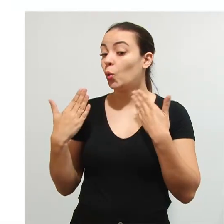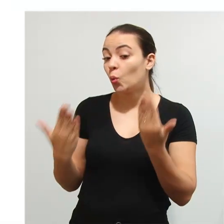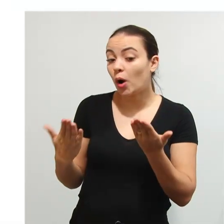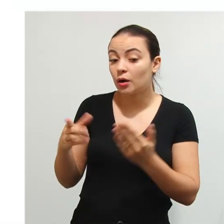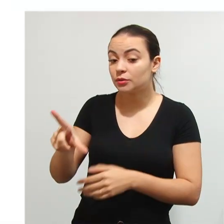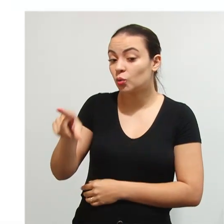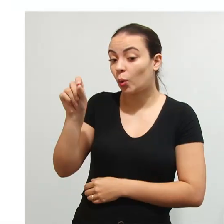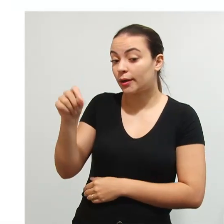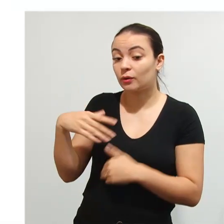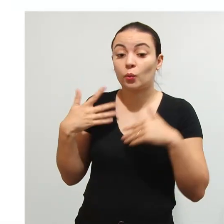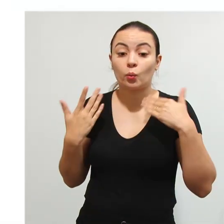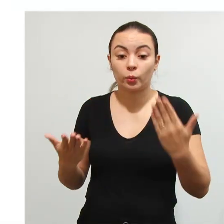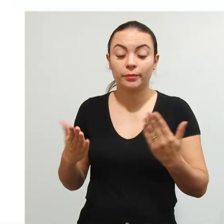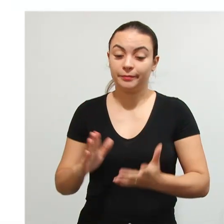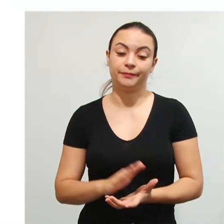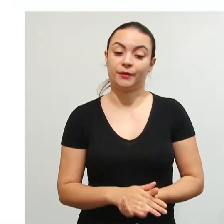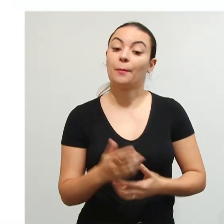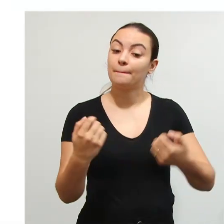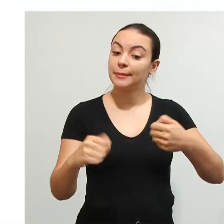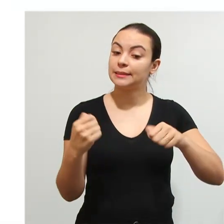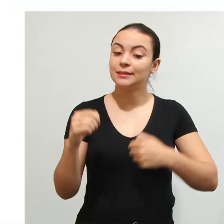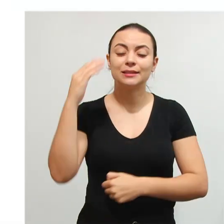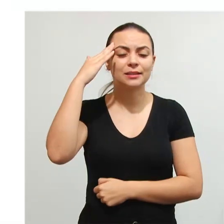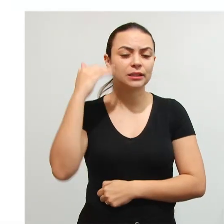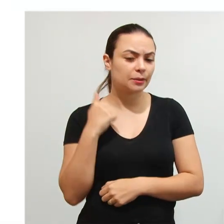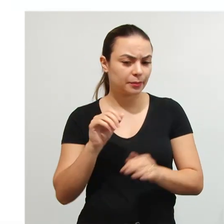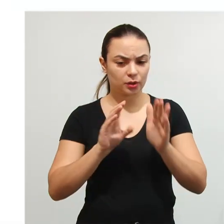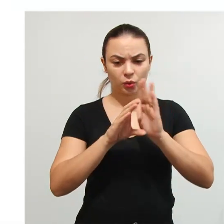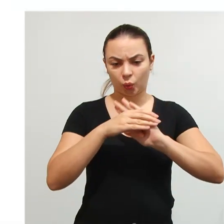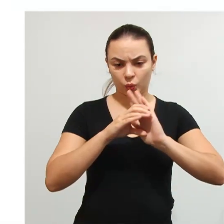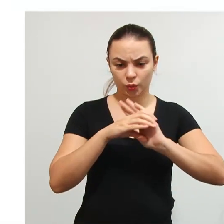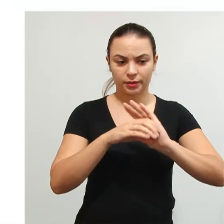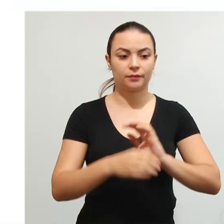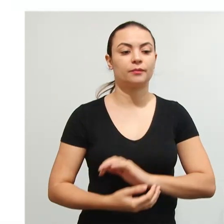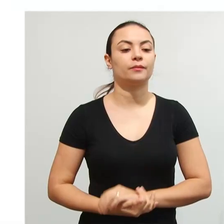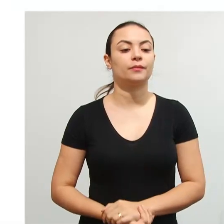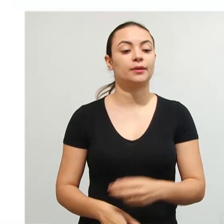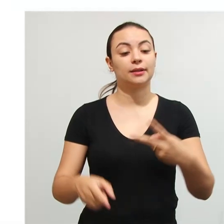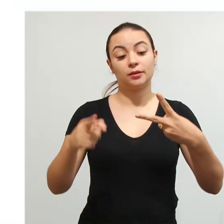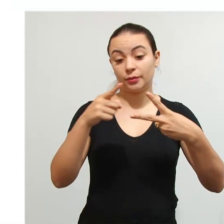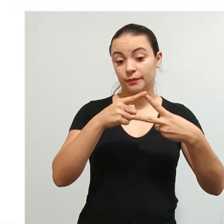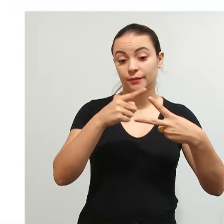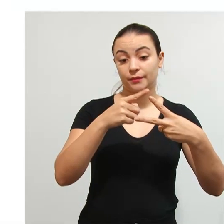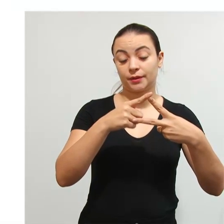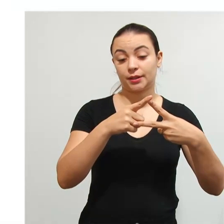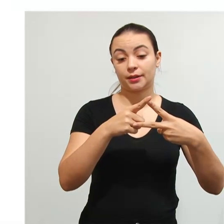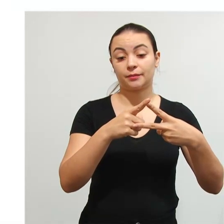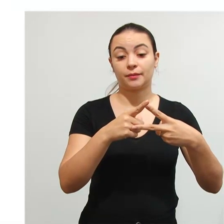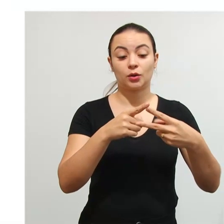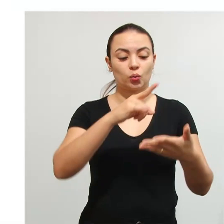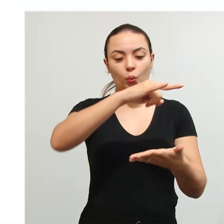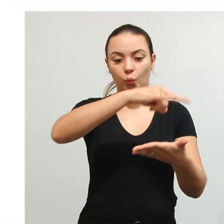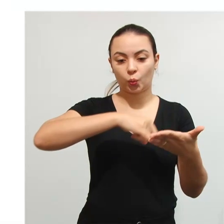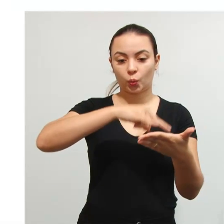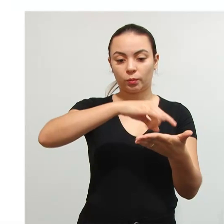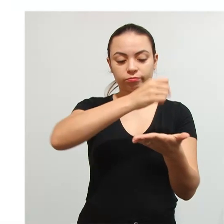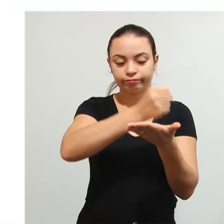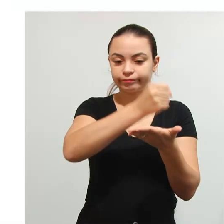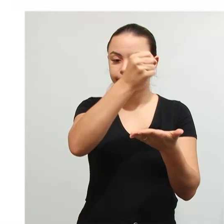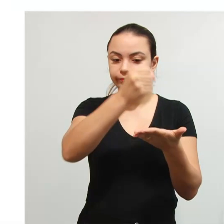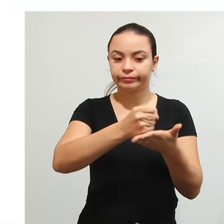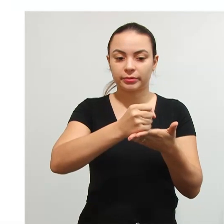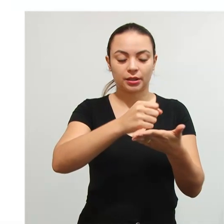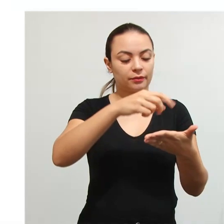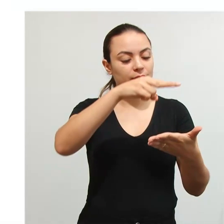de empréstimo a taxa que vai estar explícita no contrato Essa vai ser a taxa nominal